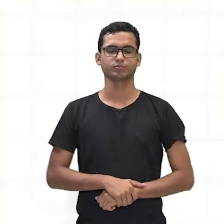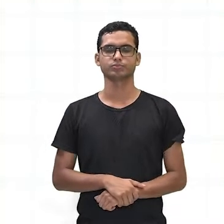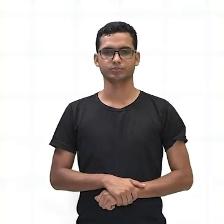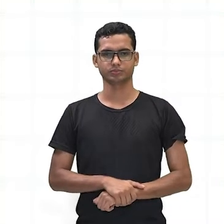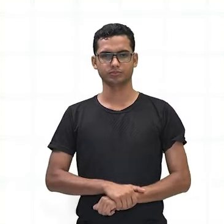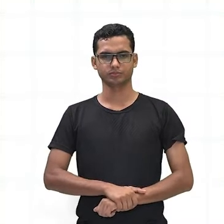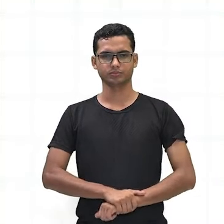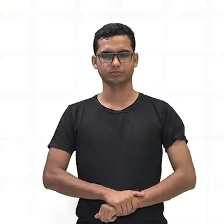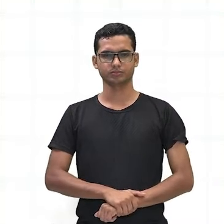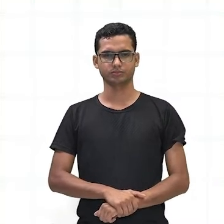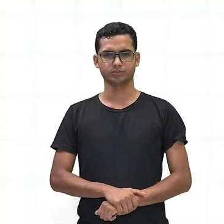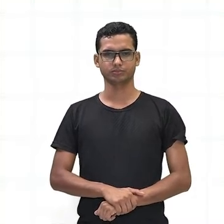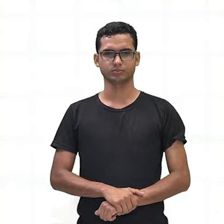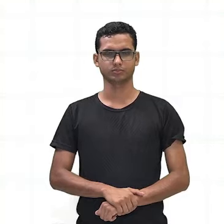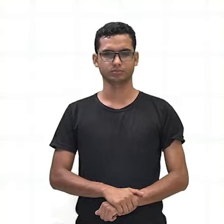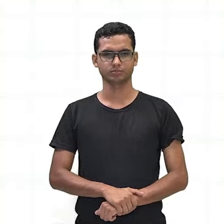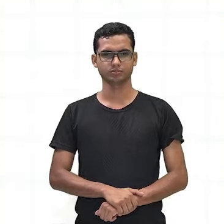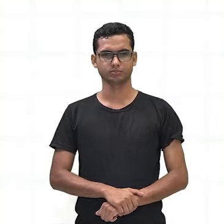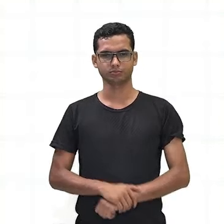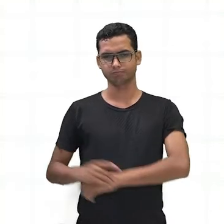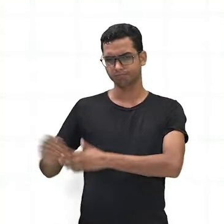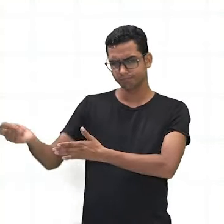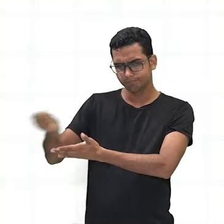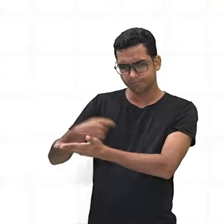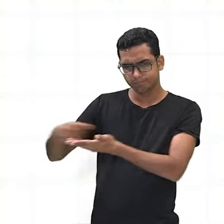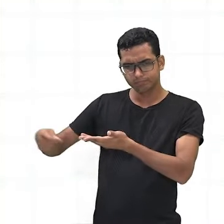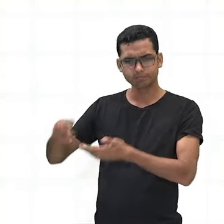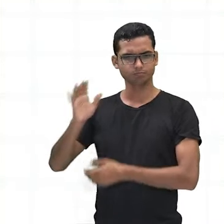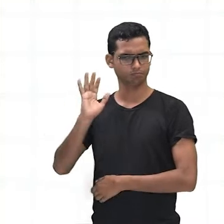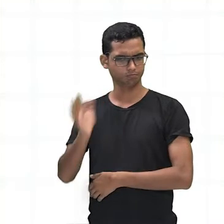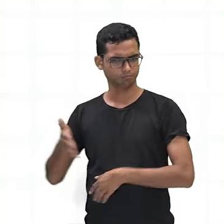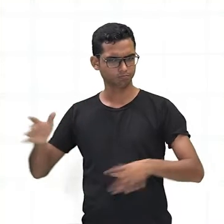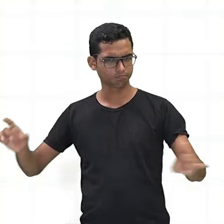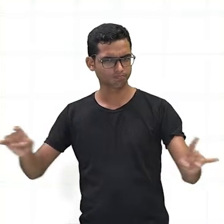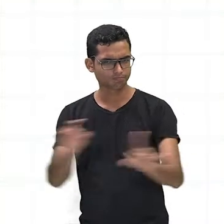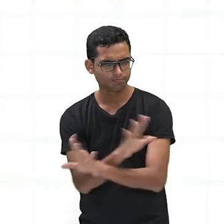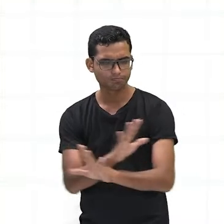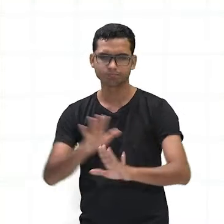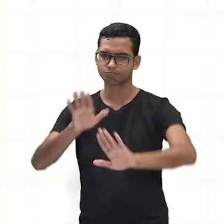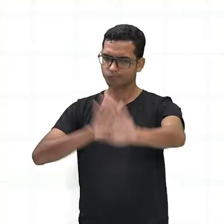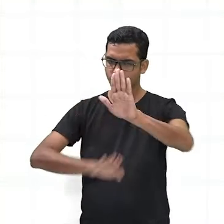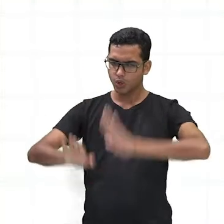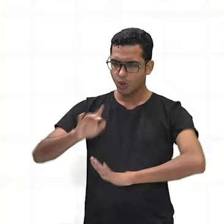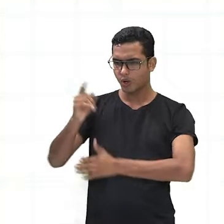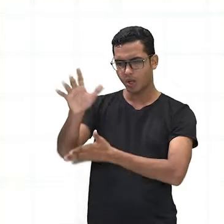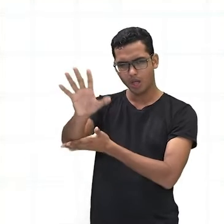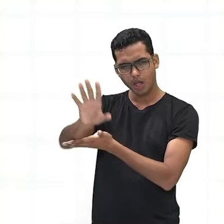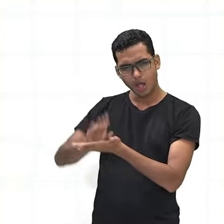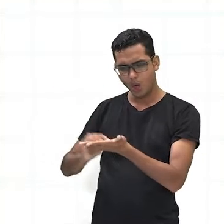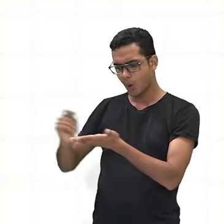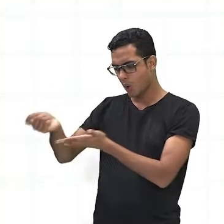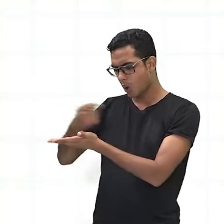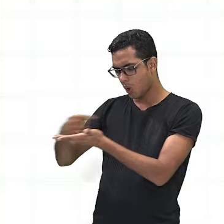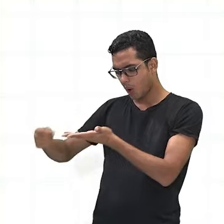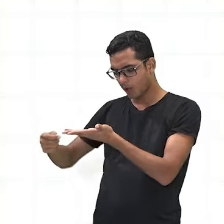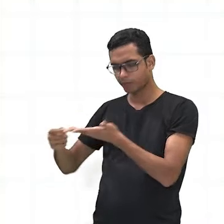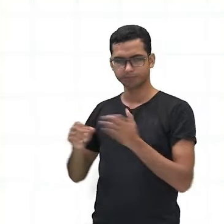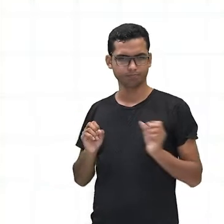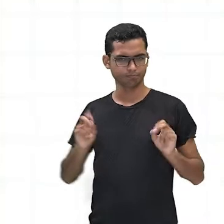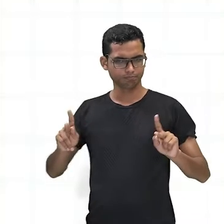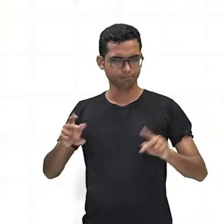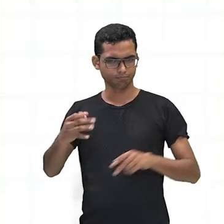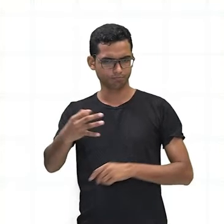o, a. Então, anotaram direitinho aí? Cuidado, anotem, não deixe passar nada,